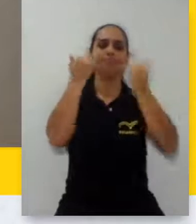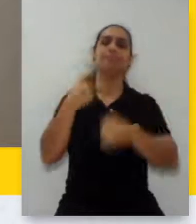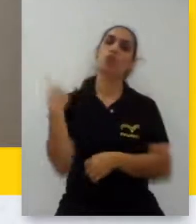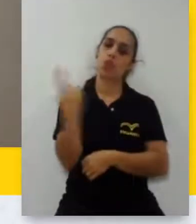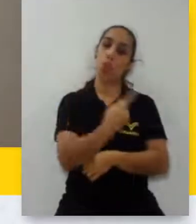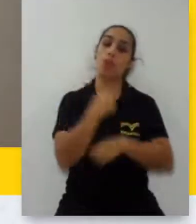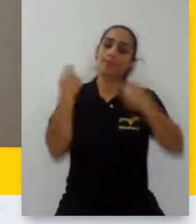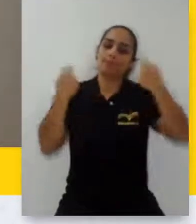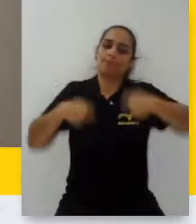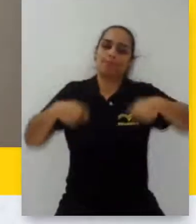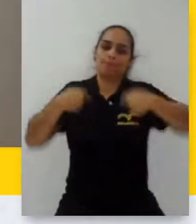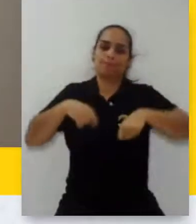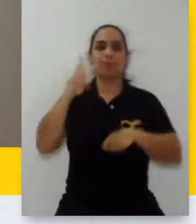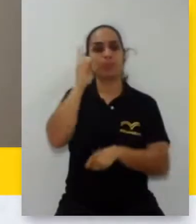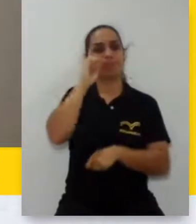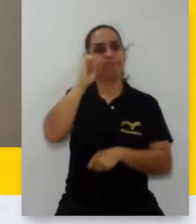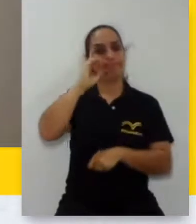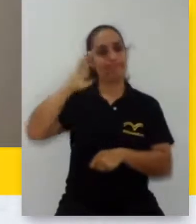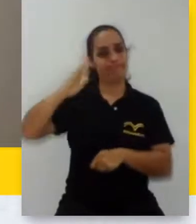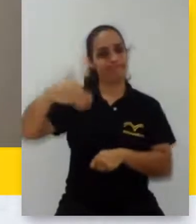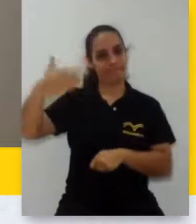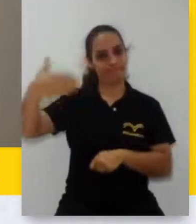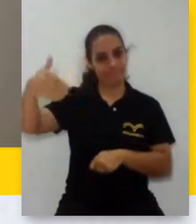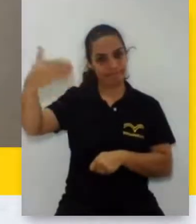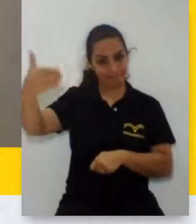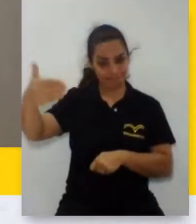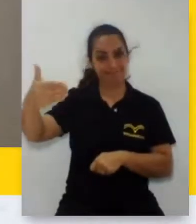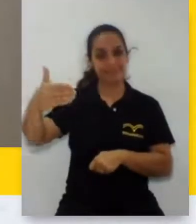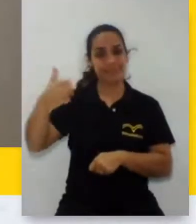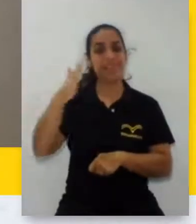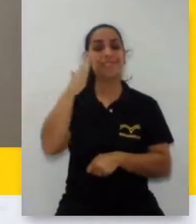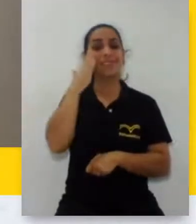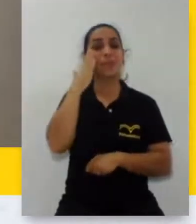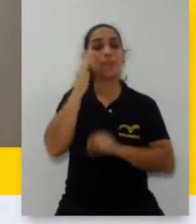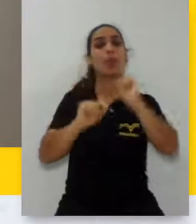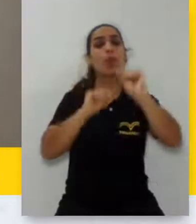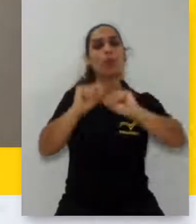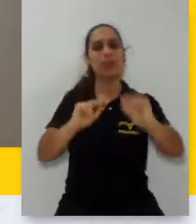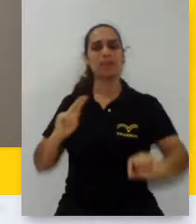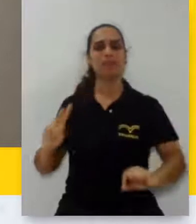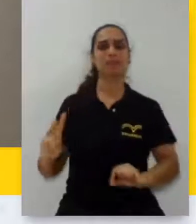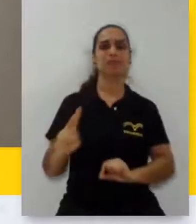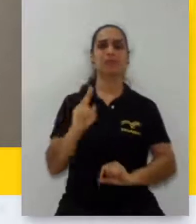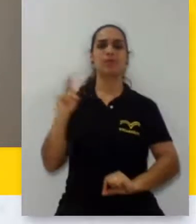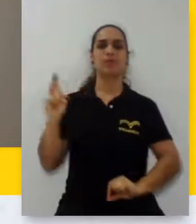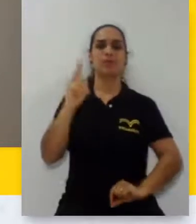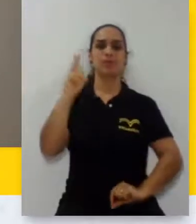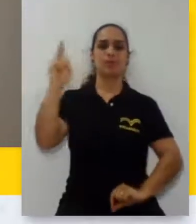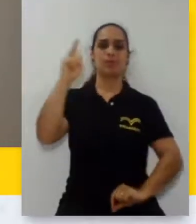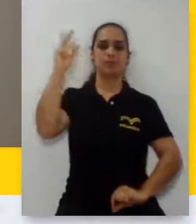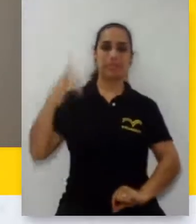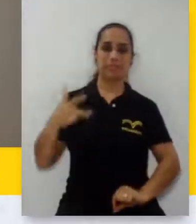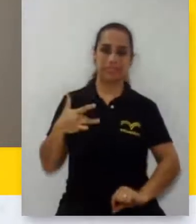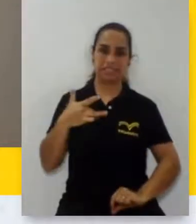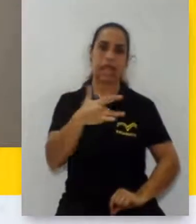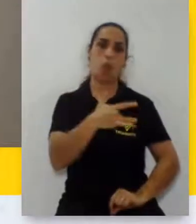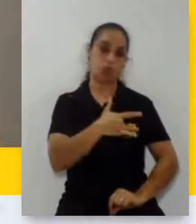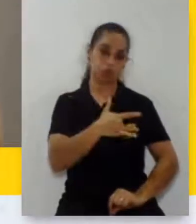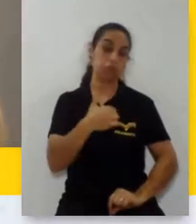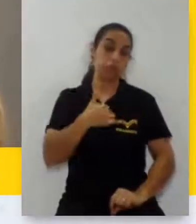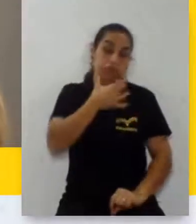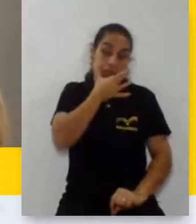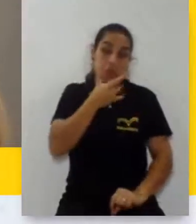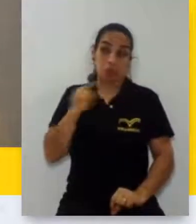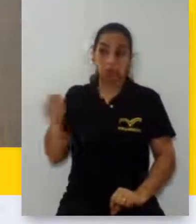e saber valorizar a nossa saúde. E o seu conhecimento, ele nos trouxe informações muito